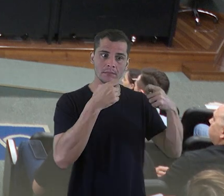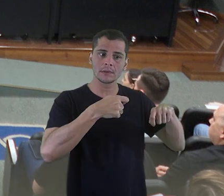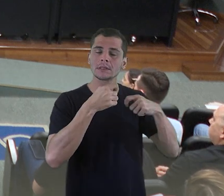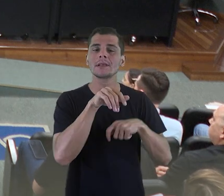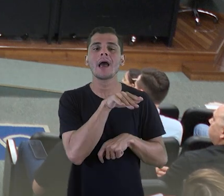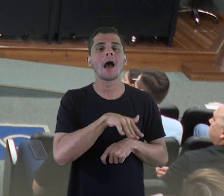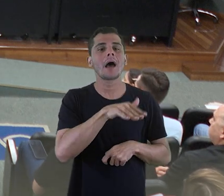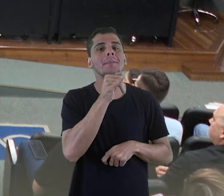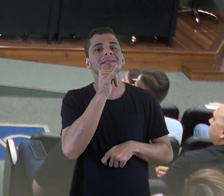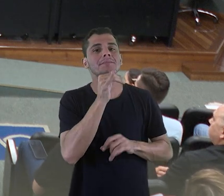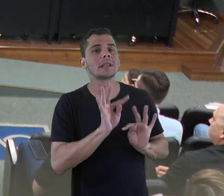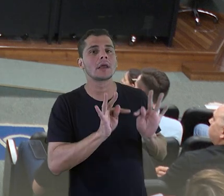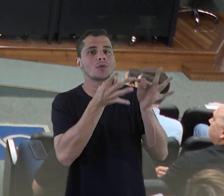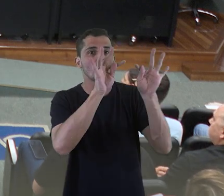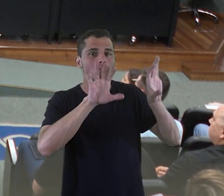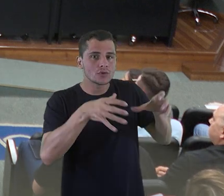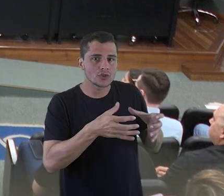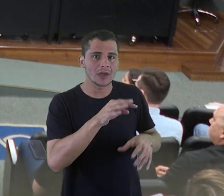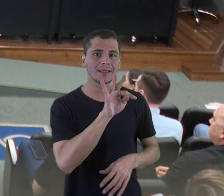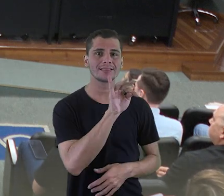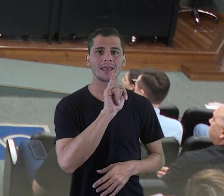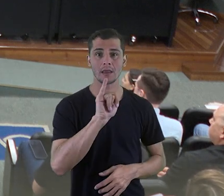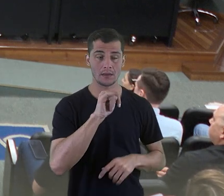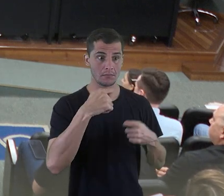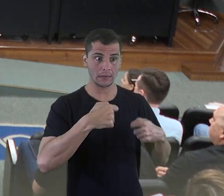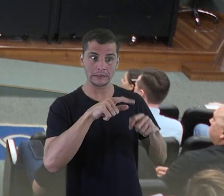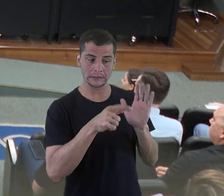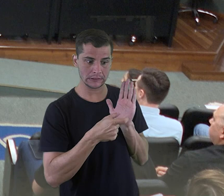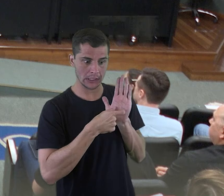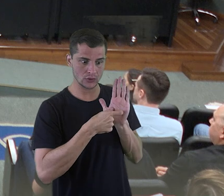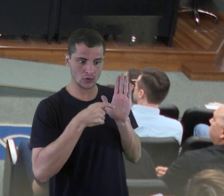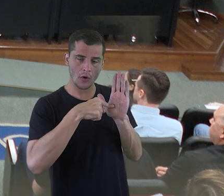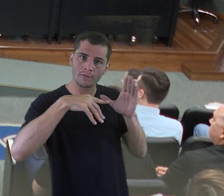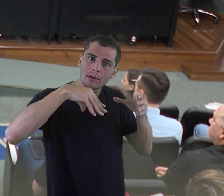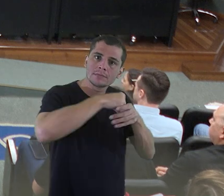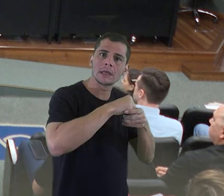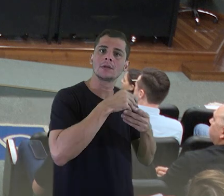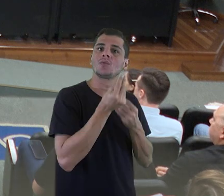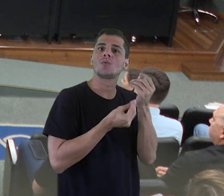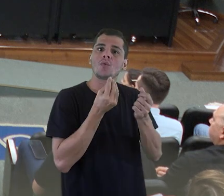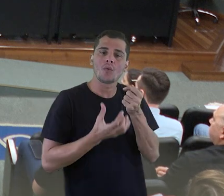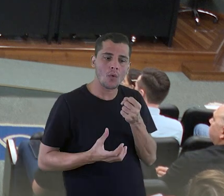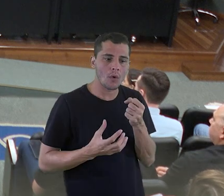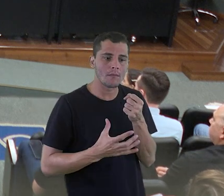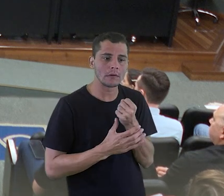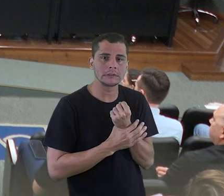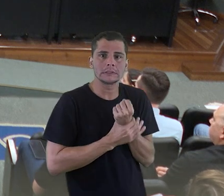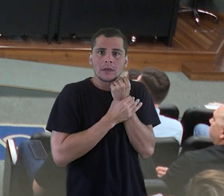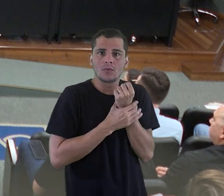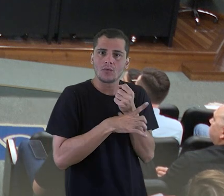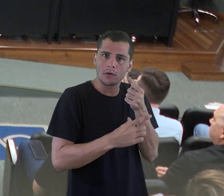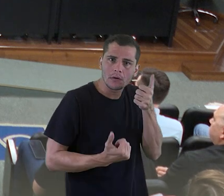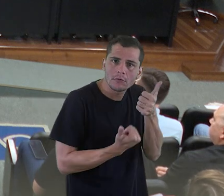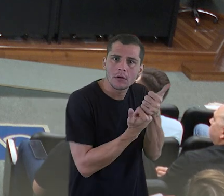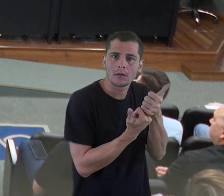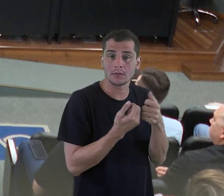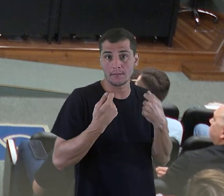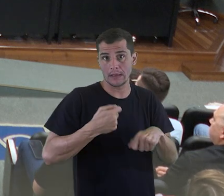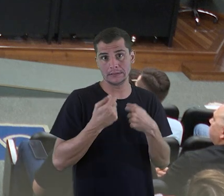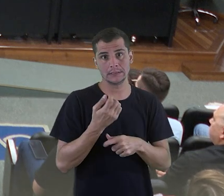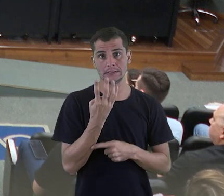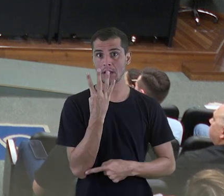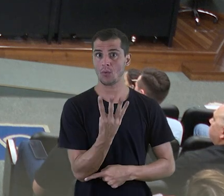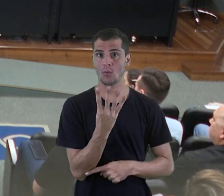Tem que contratar quatro softwares que são importantes para cumprir lá a ISO 27701. Sei lá. Qual que ela contrata primeiro?